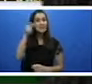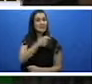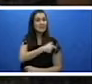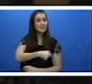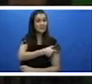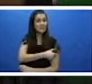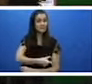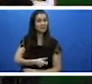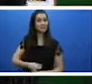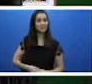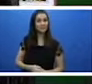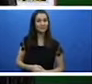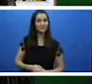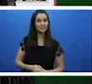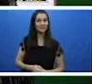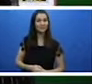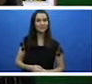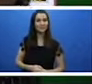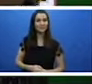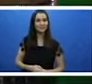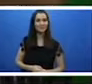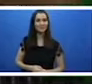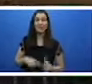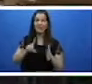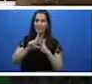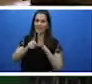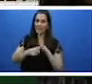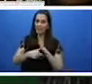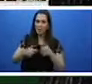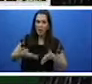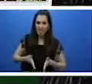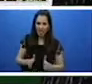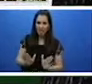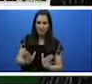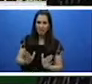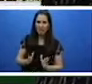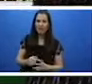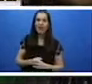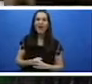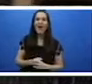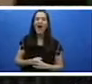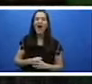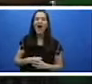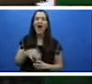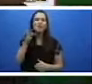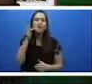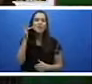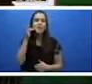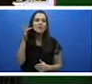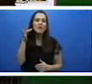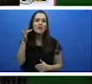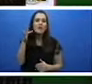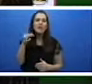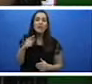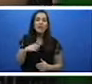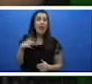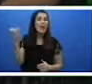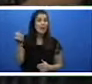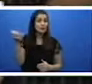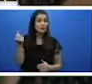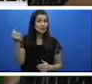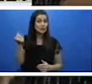Por isso que são mamíferos. Depois do nascimento do filhote, a fêmea produz leite que o